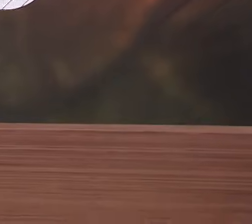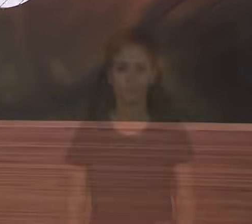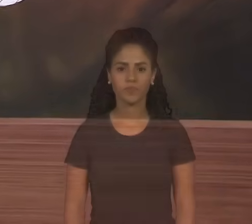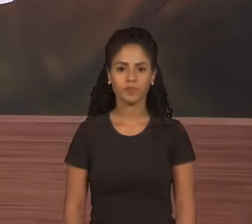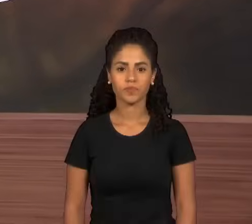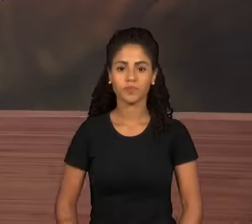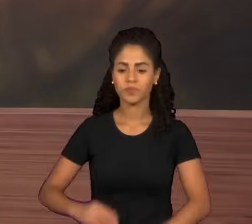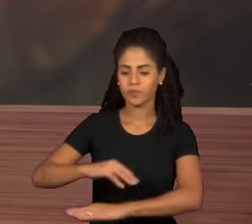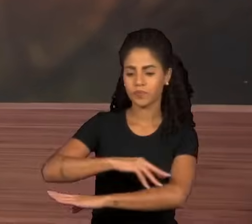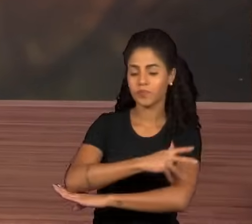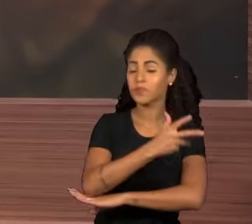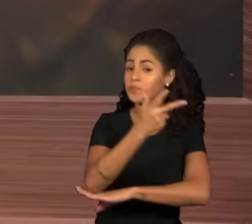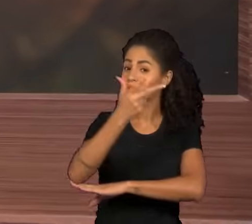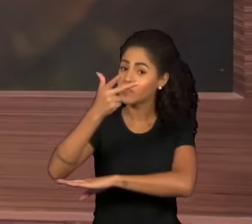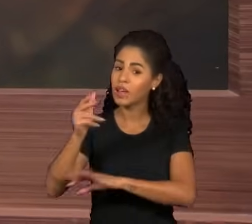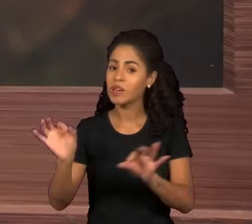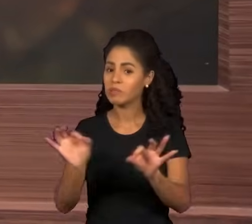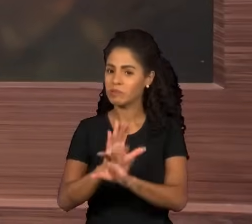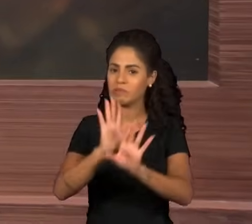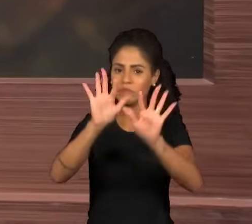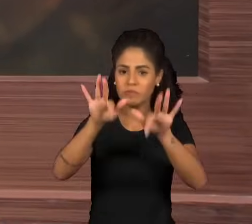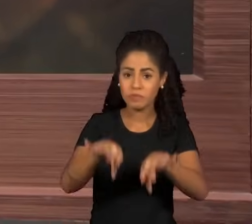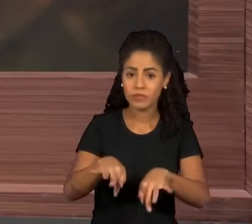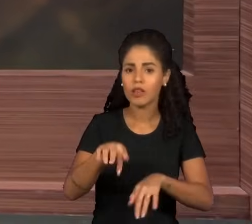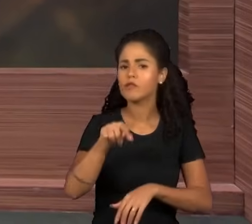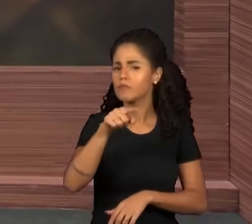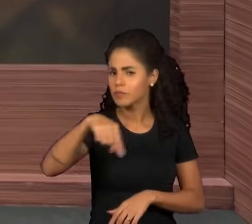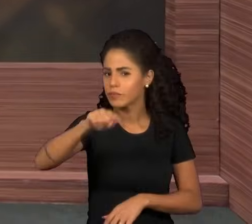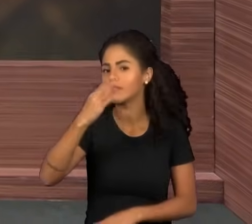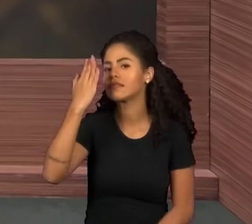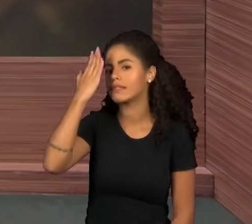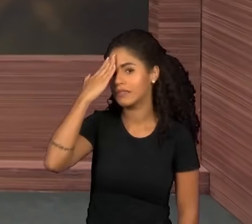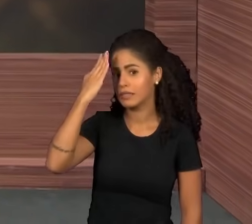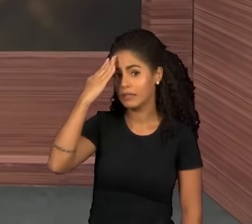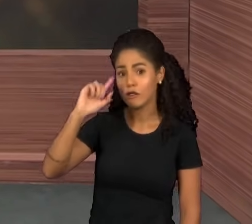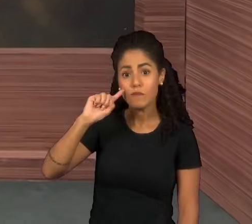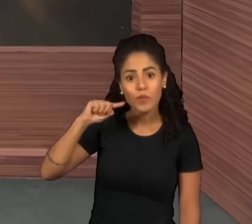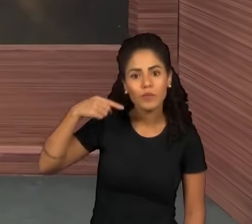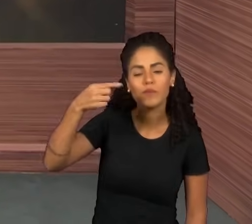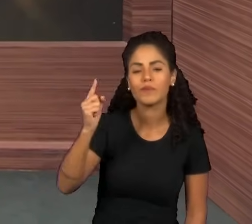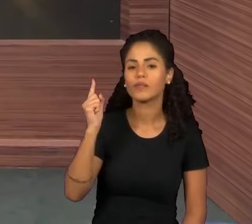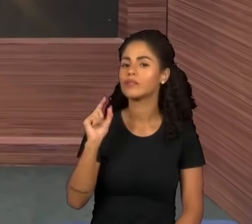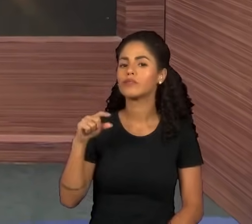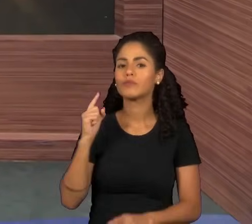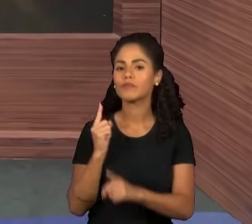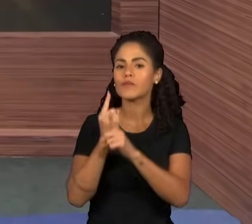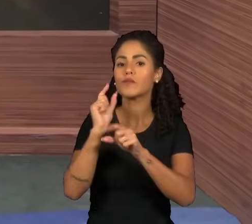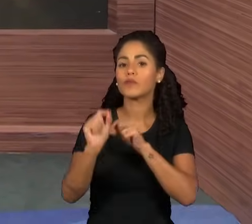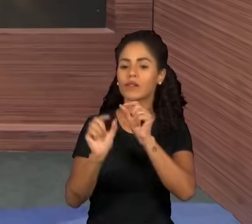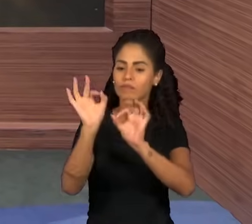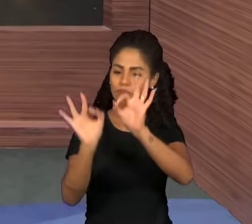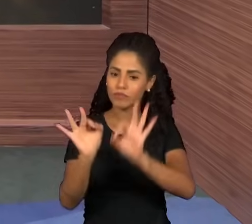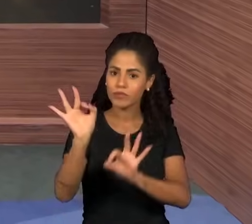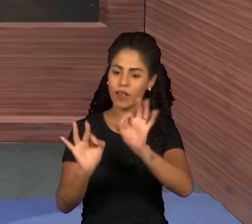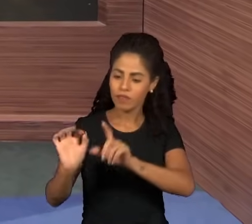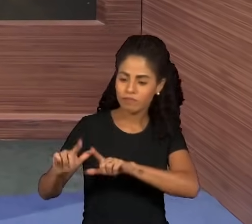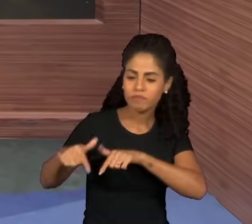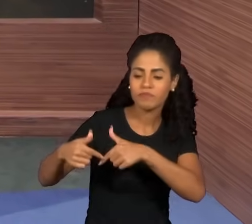O Repórter Eco de hoje fica por aqui, mas você já sabe, hein? No próximo programa tem mais projetos,